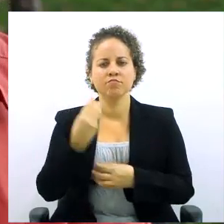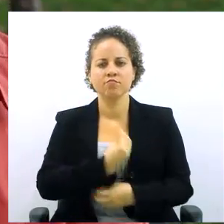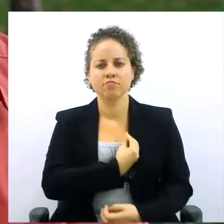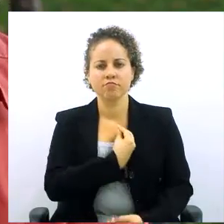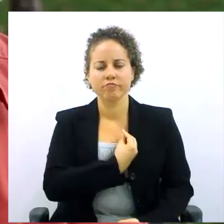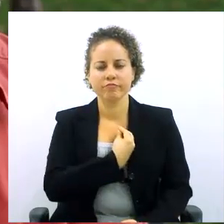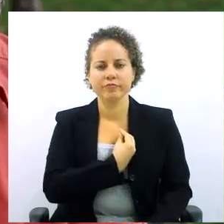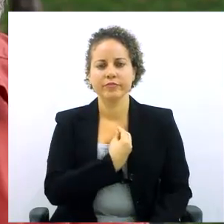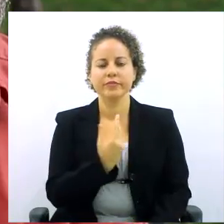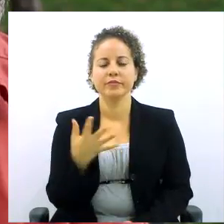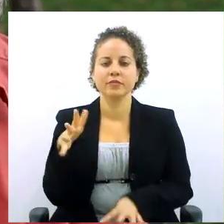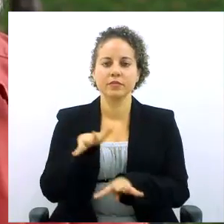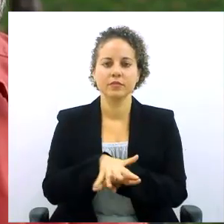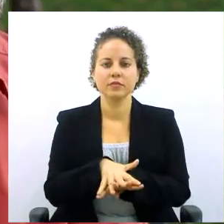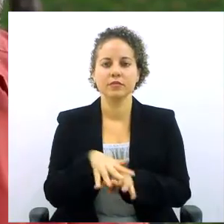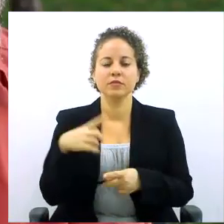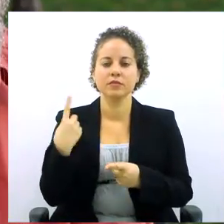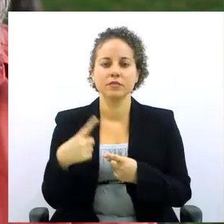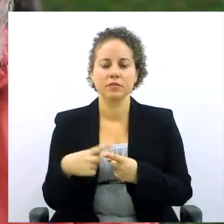preocupando com inclusão. Por quê?